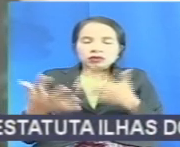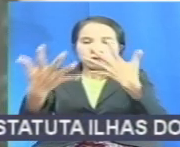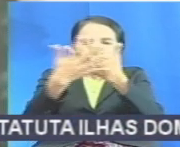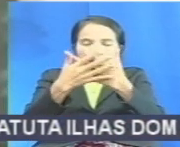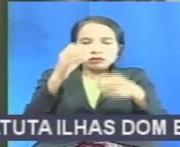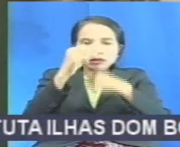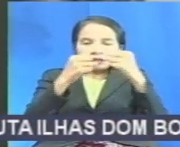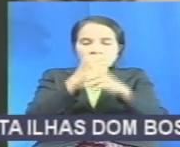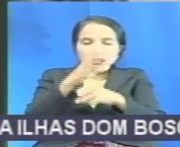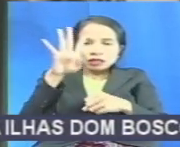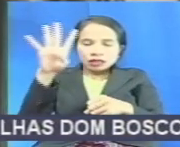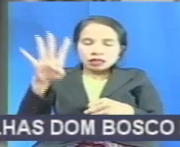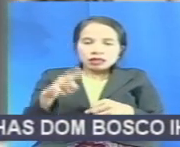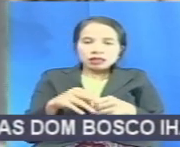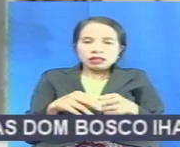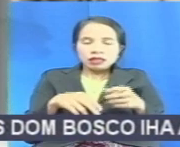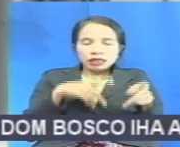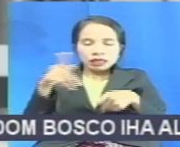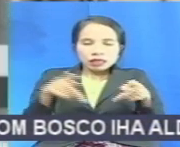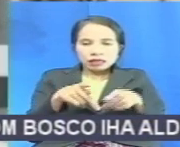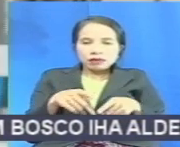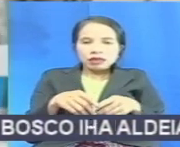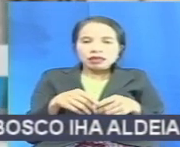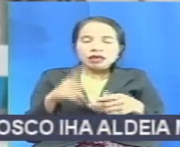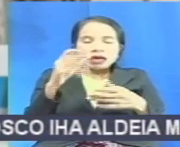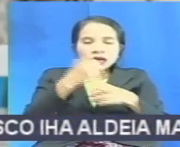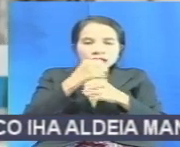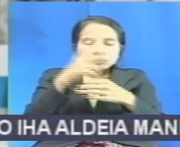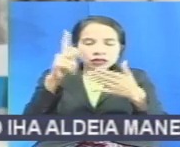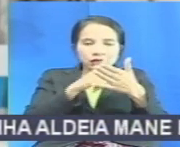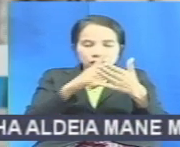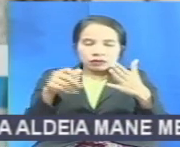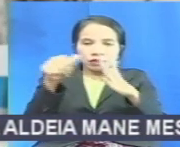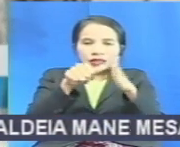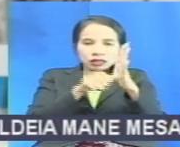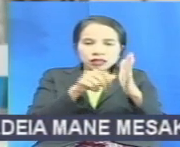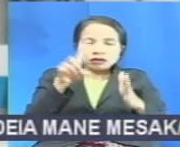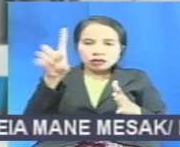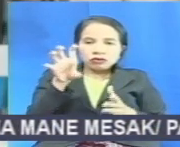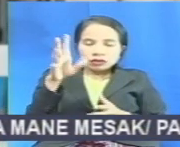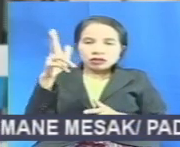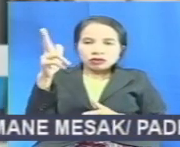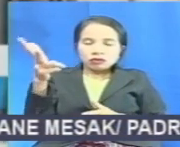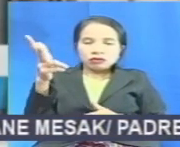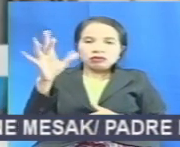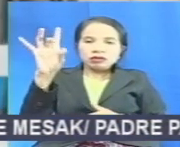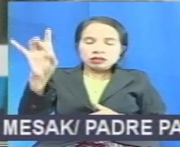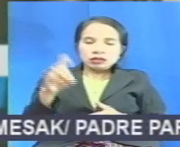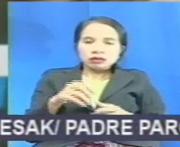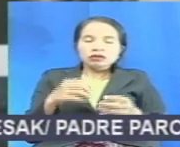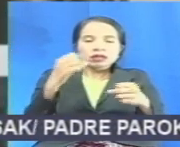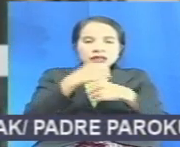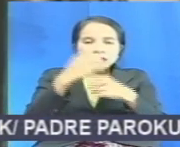prisão Tinan Hat. Arguido acusado o crime homicídio simples nebe previsto e artigo atusida turno no Risinualu código penal o castigo